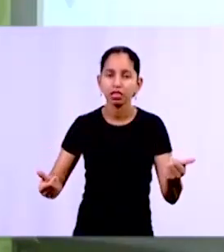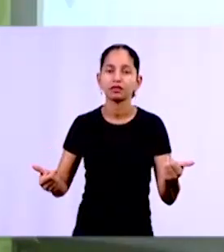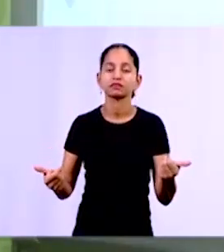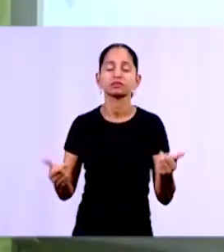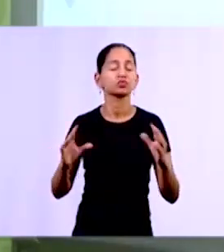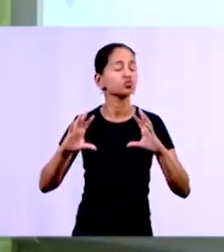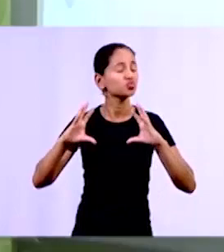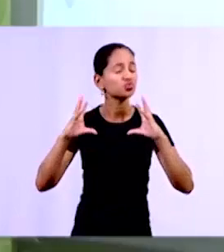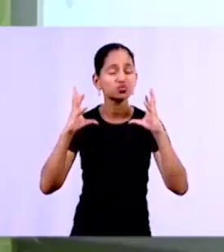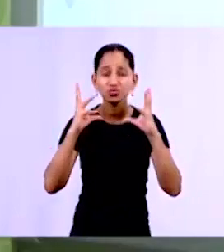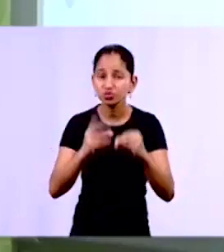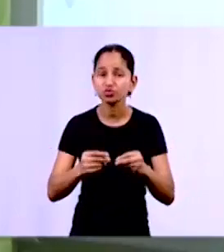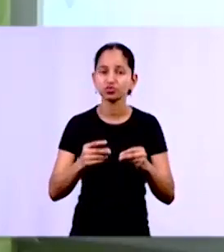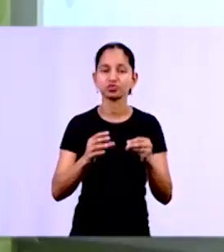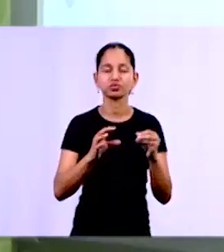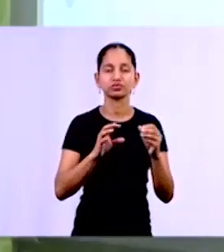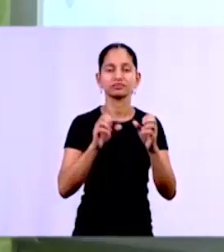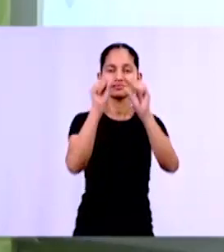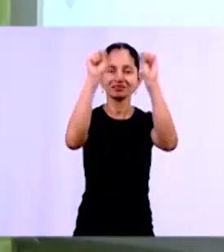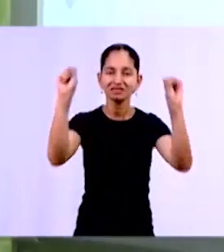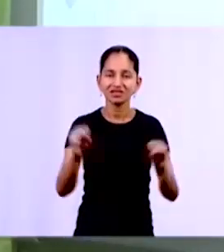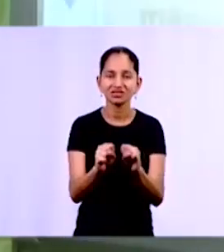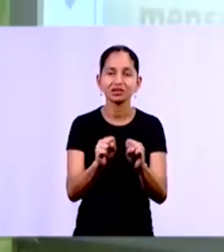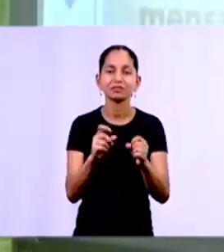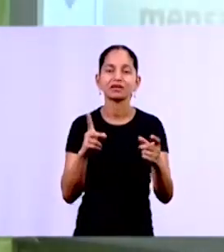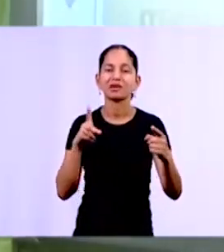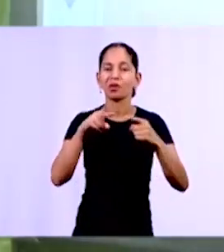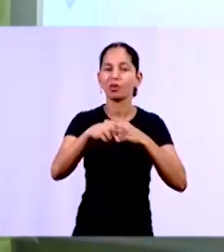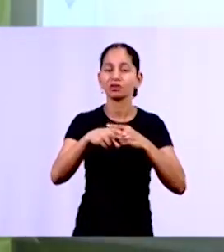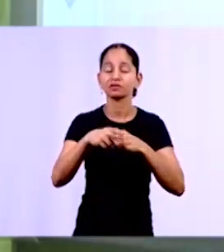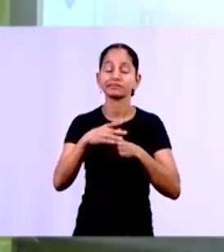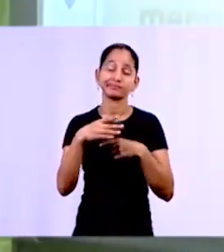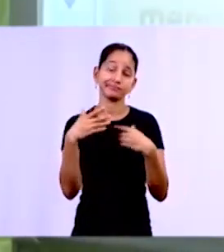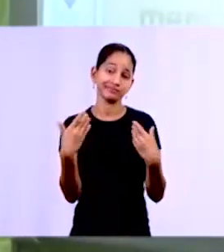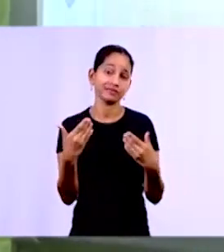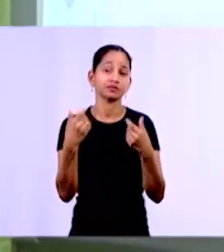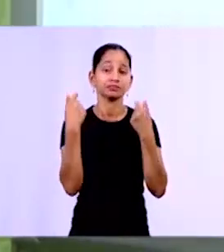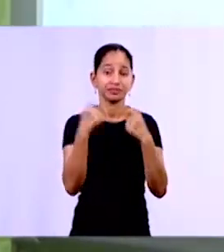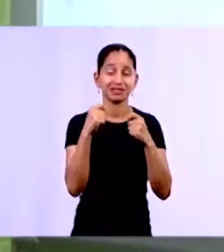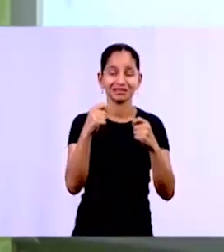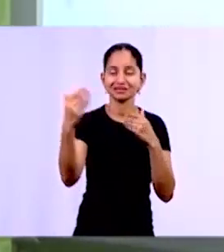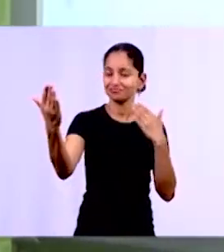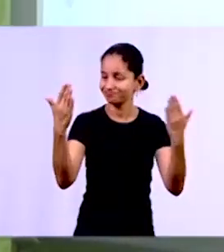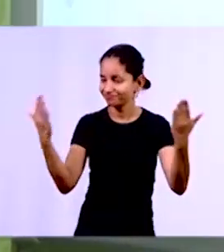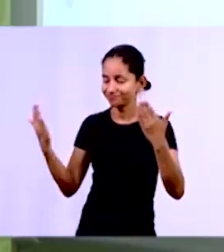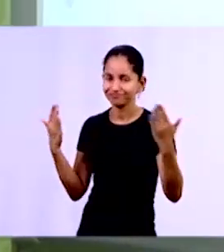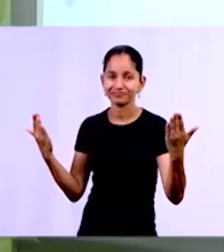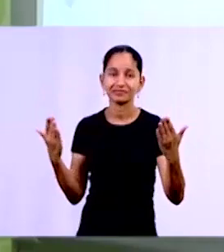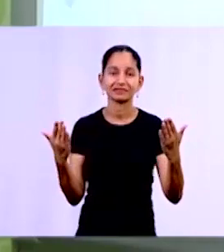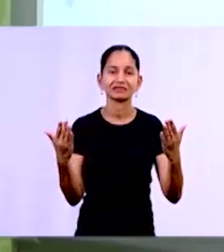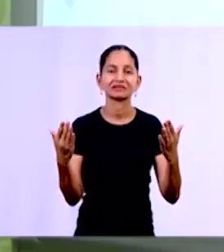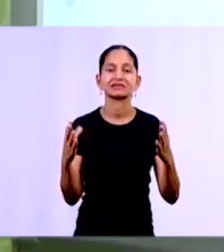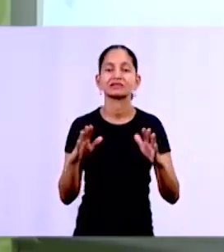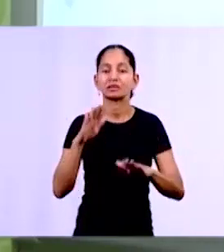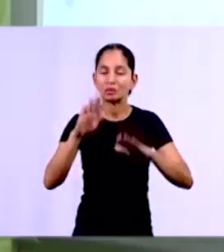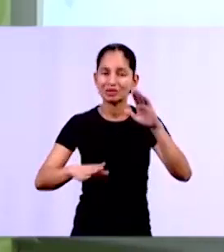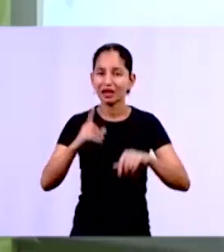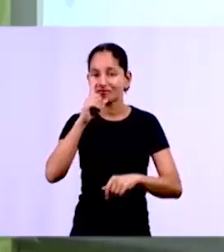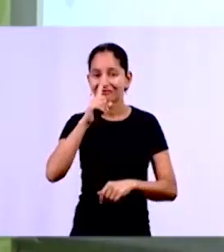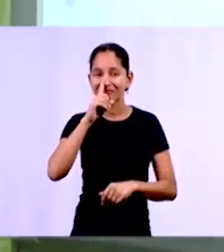para. Então, o data center também, apesar de ser melhor do que você deixar separado, mas também não é a prova de